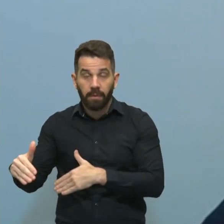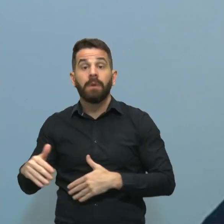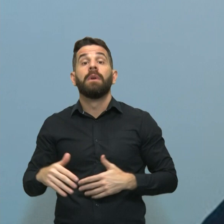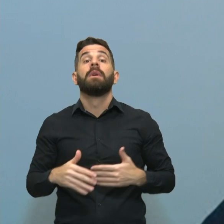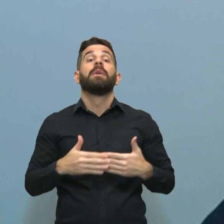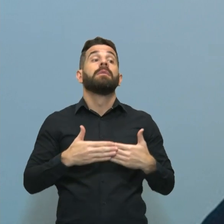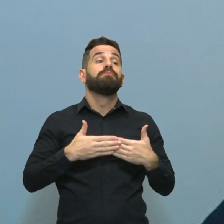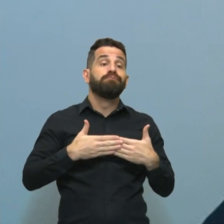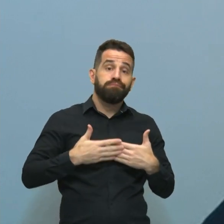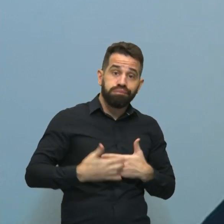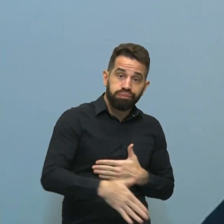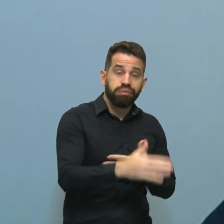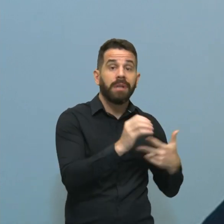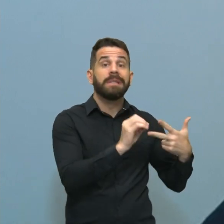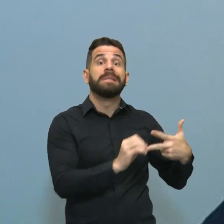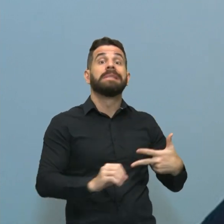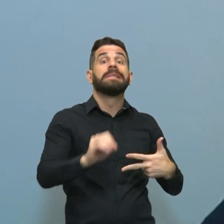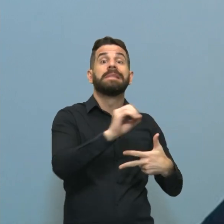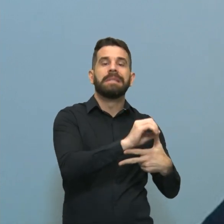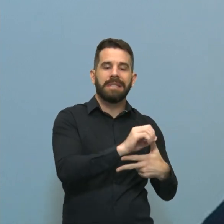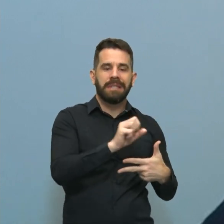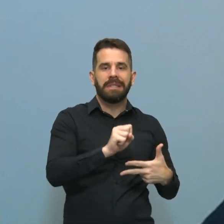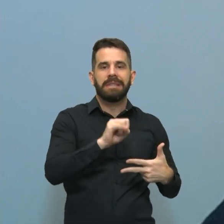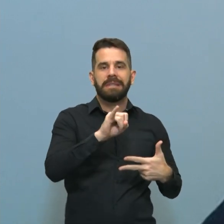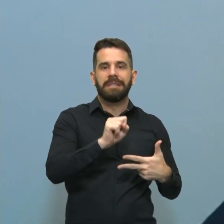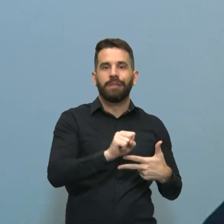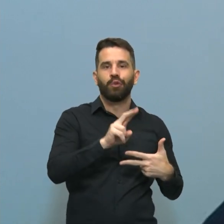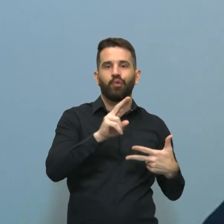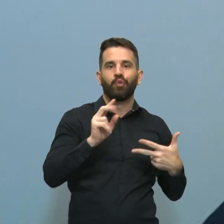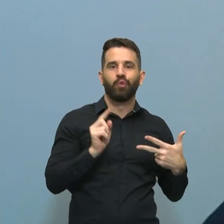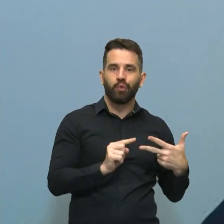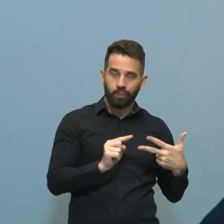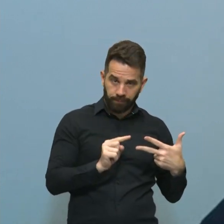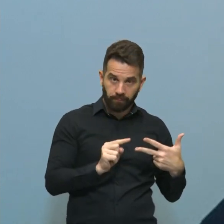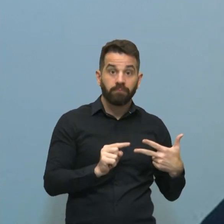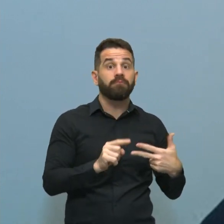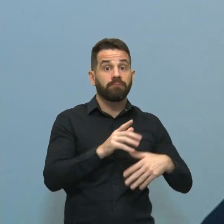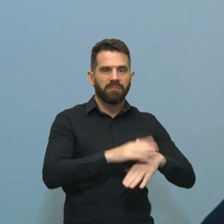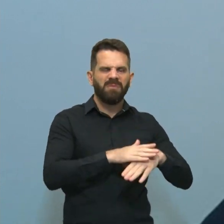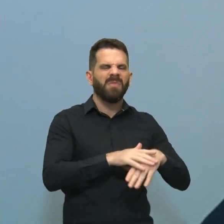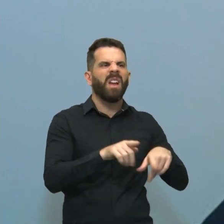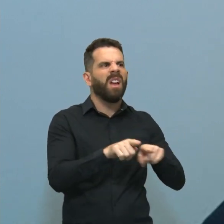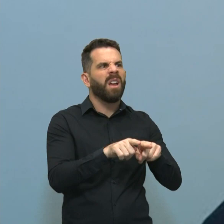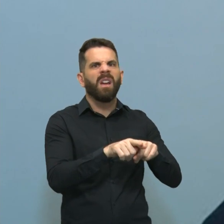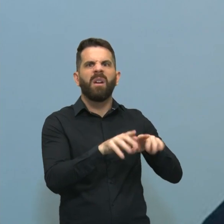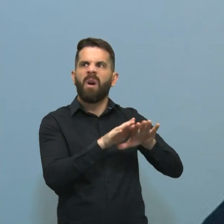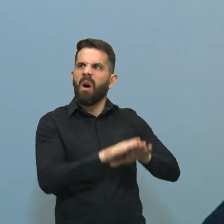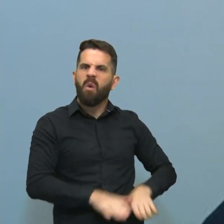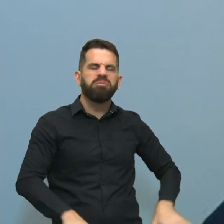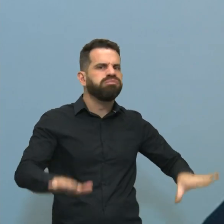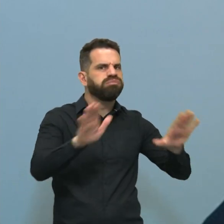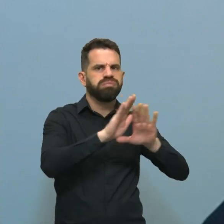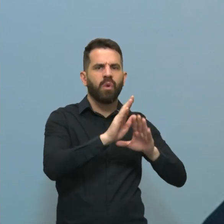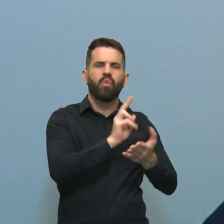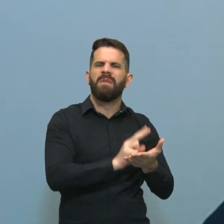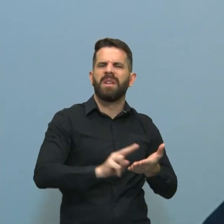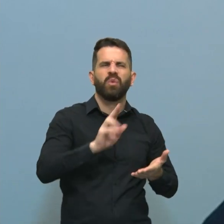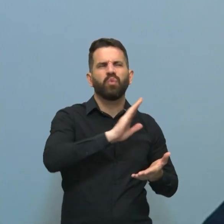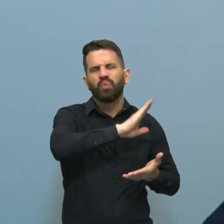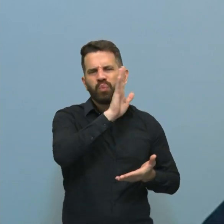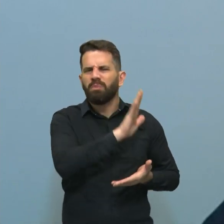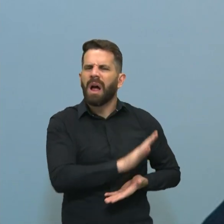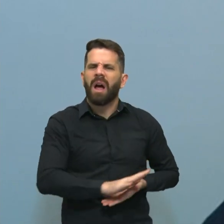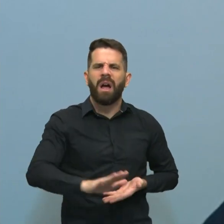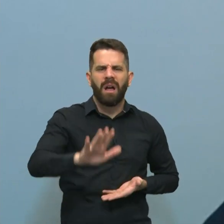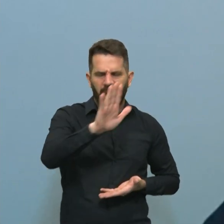SISU, né? O Sistema de Seleção Unificado, a universidade adere ao SISU, e aí vem as etapas. No momento da inscrição do